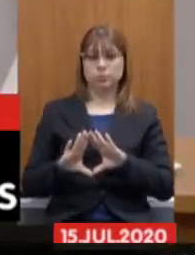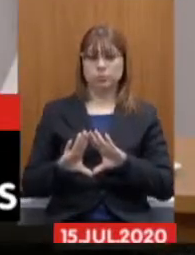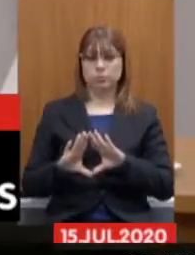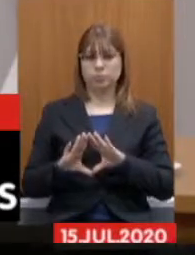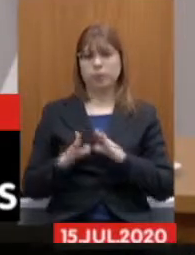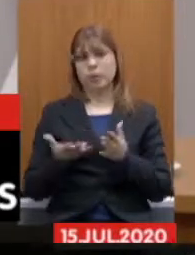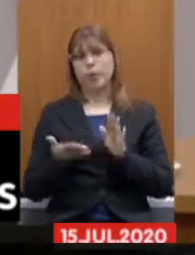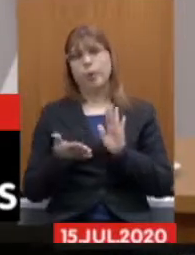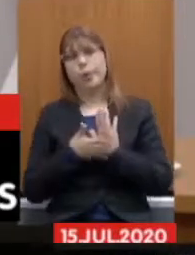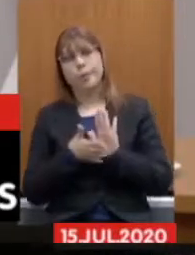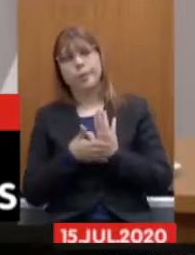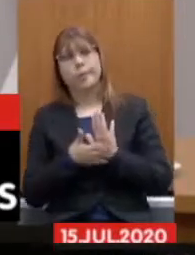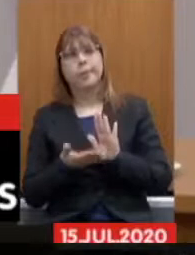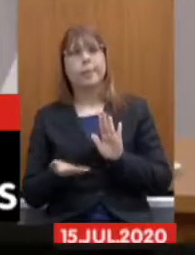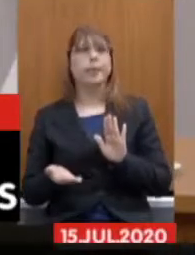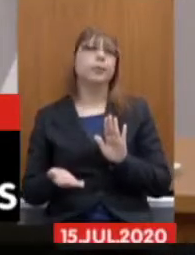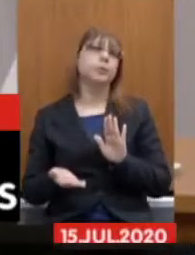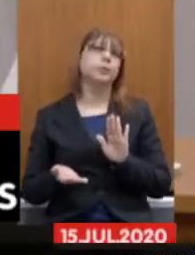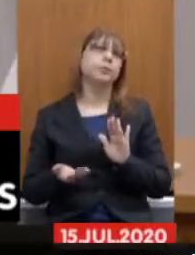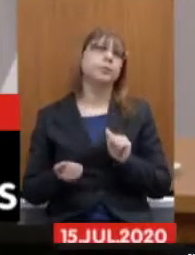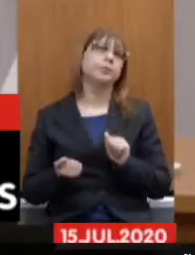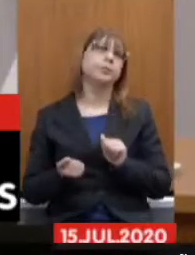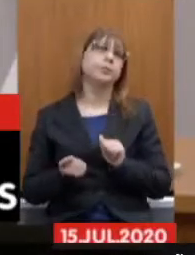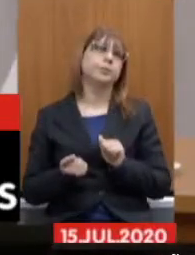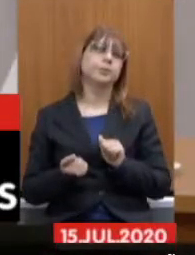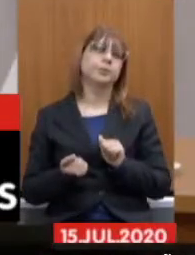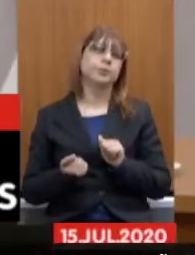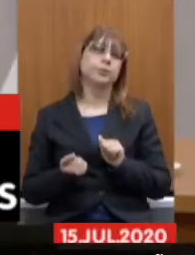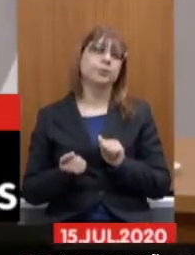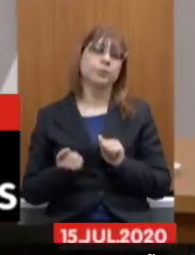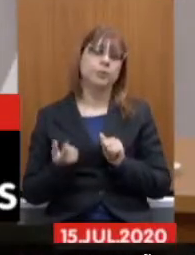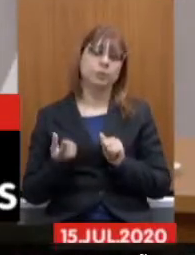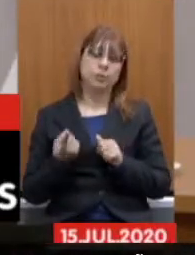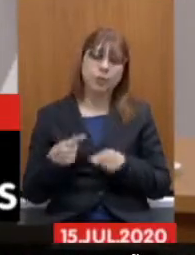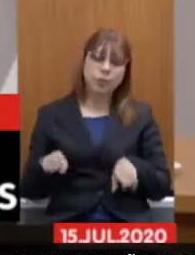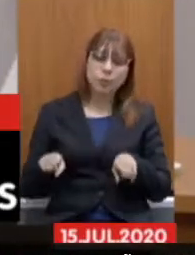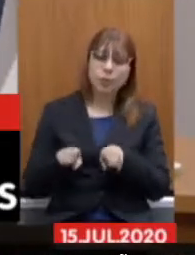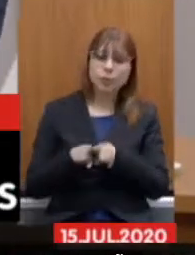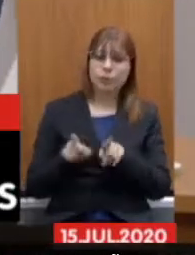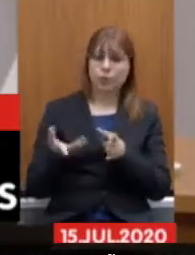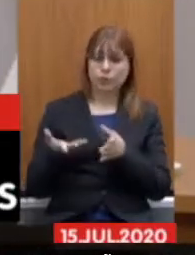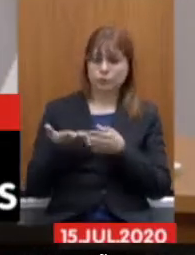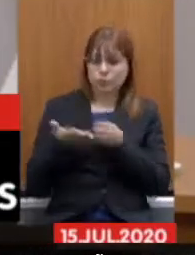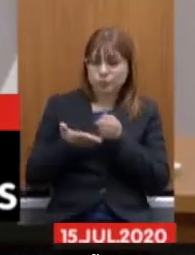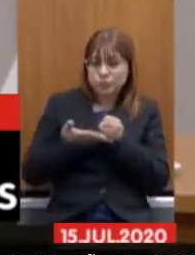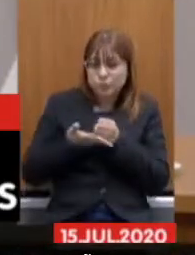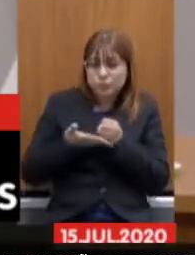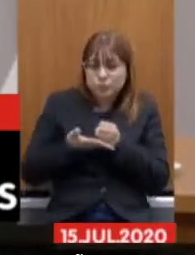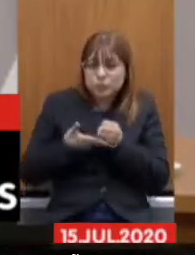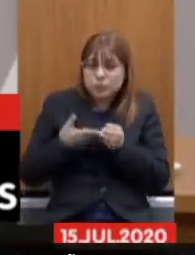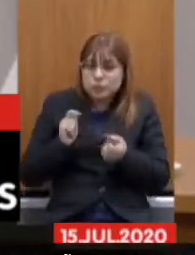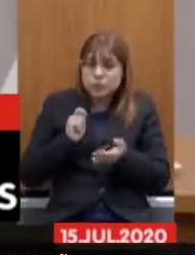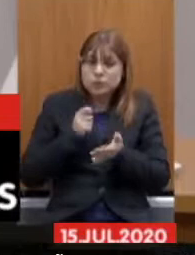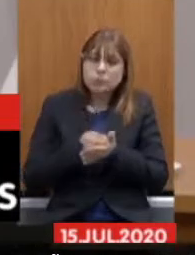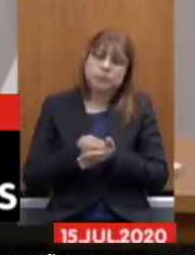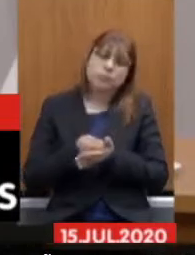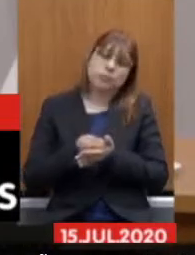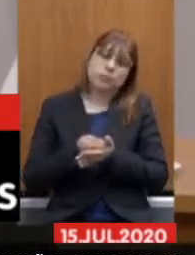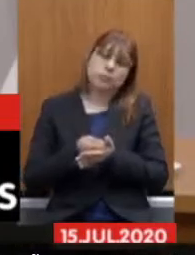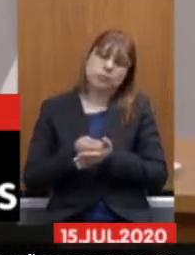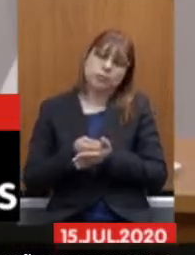com a proposta de um a vinculação mínima de contribuição previdenciária ao regime geral da